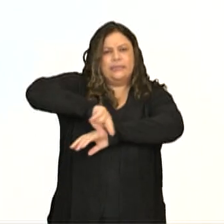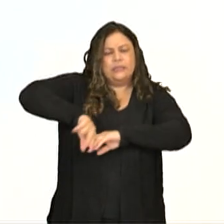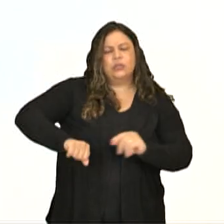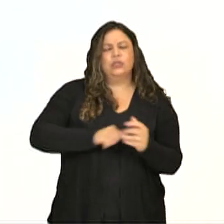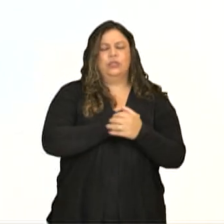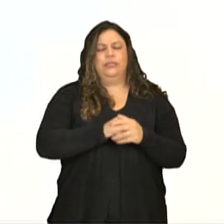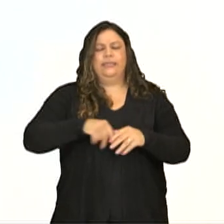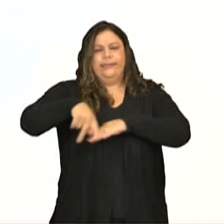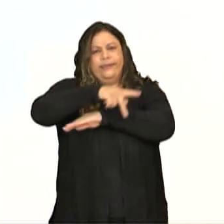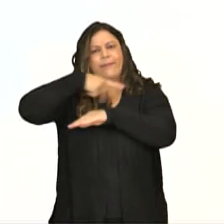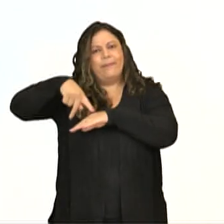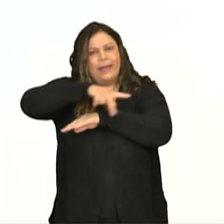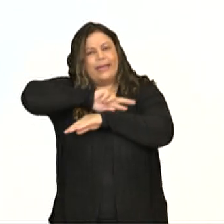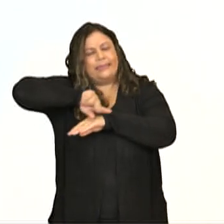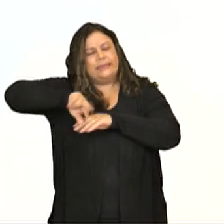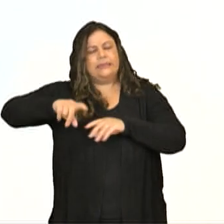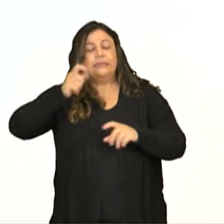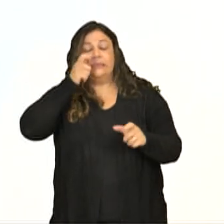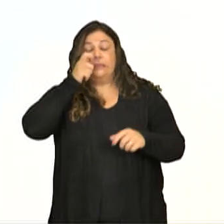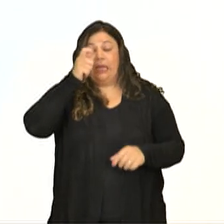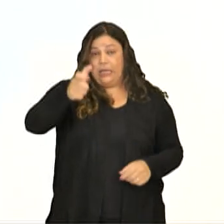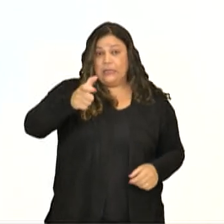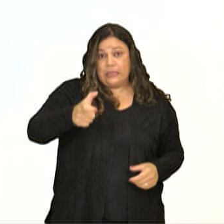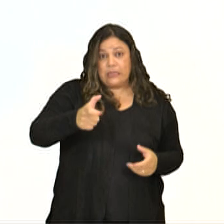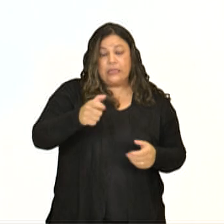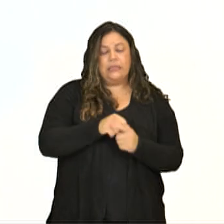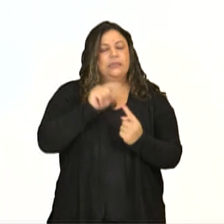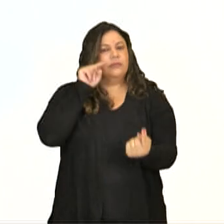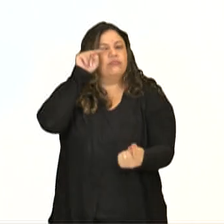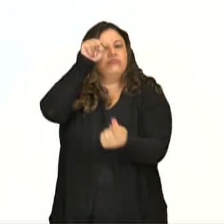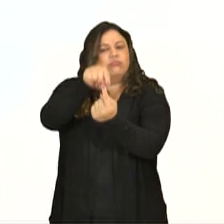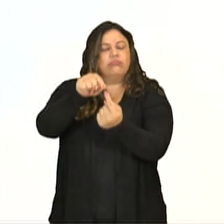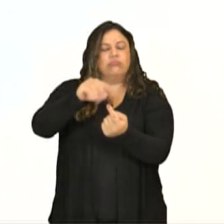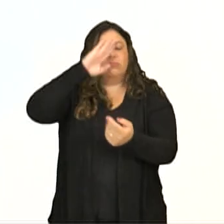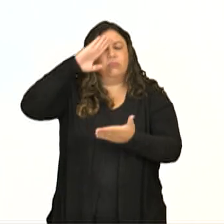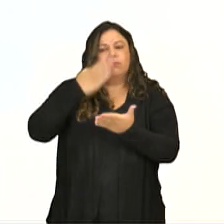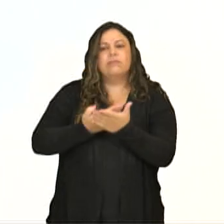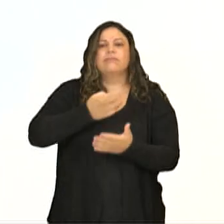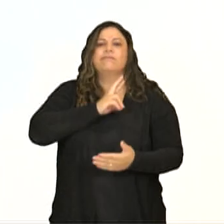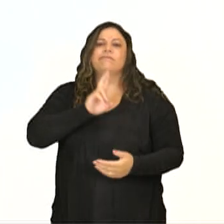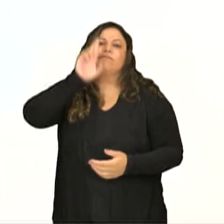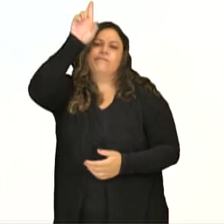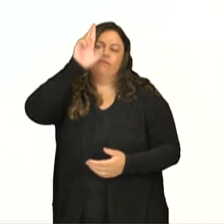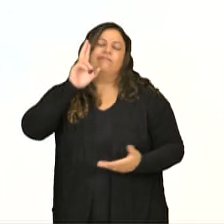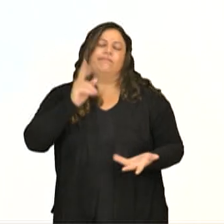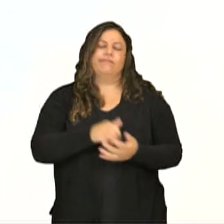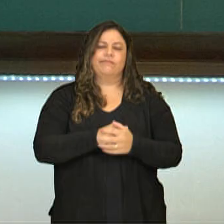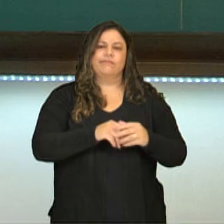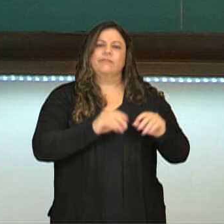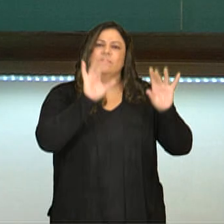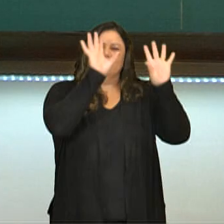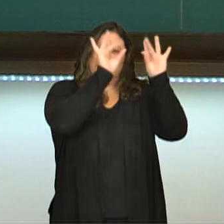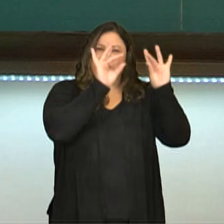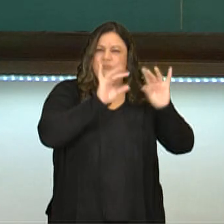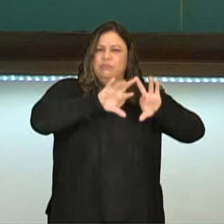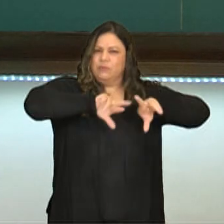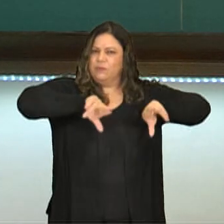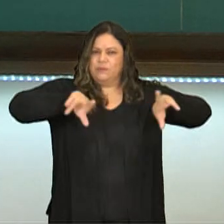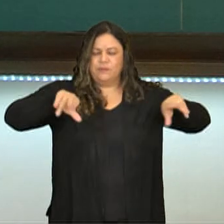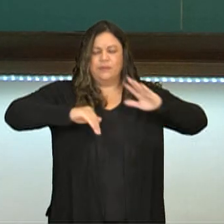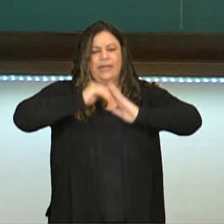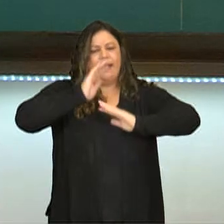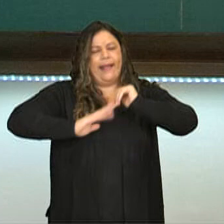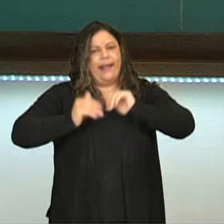nação, interesses específicos, crença, religião, gostos, estilos, práticas cotidianas e